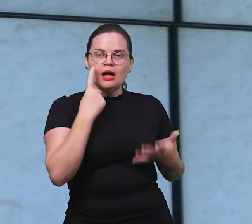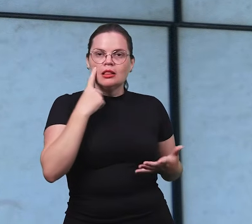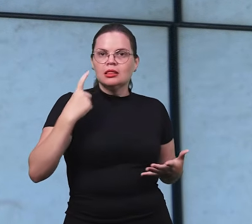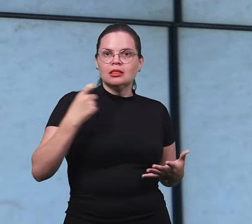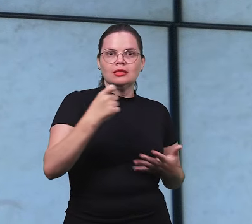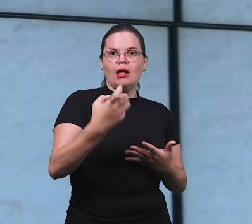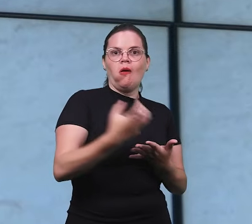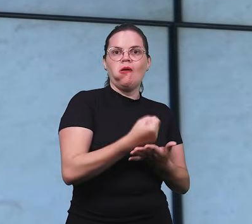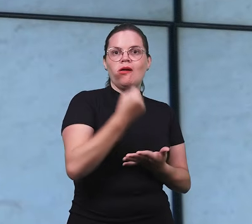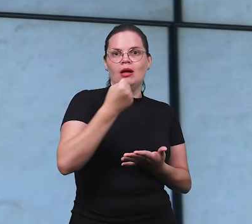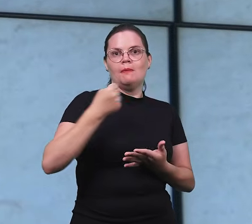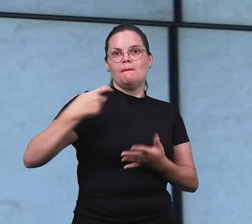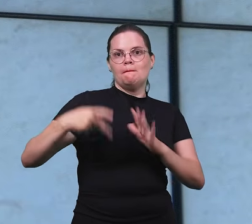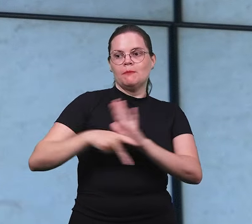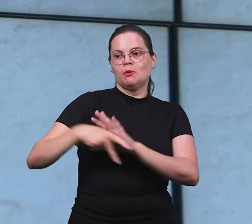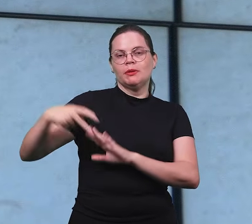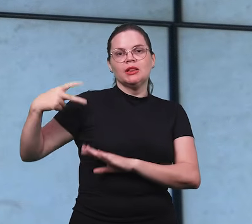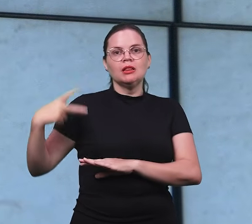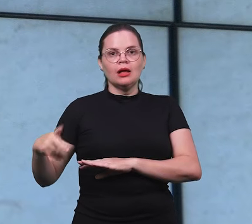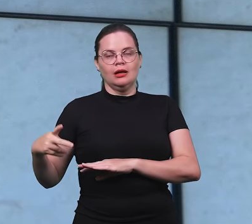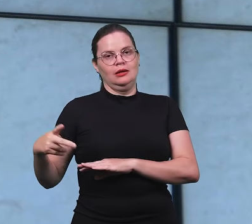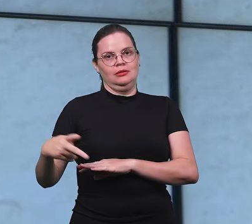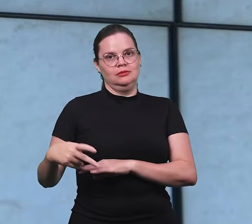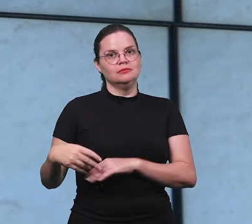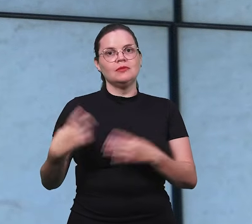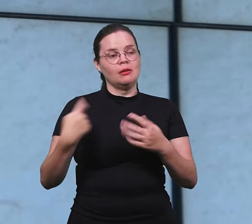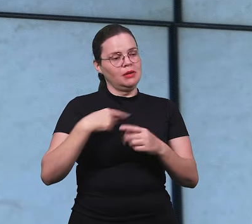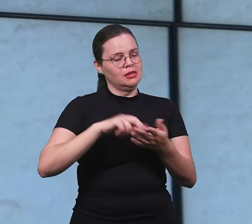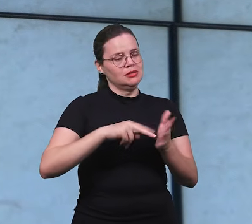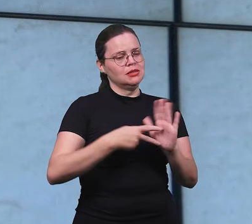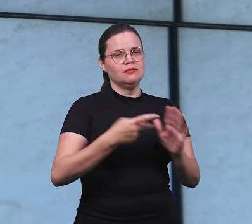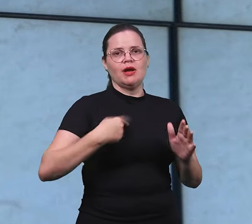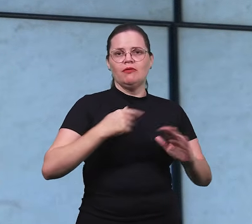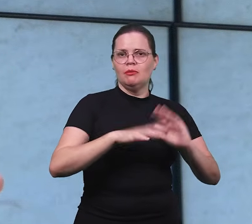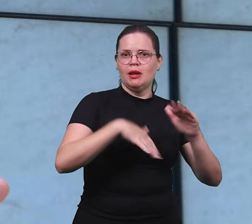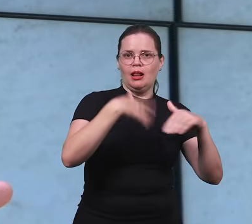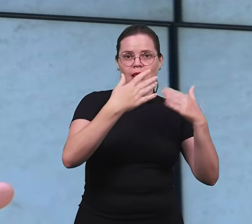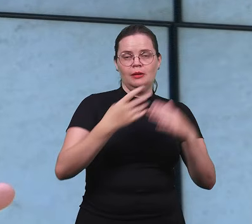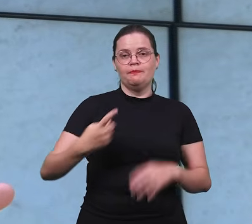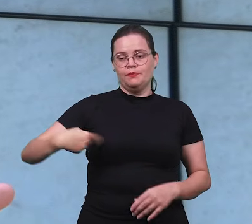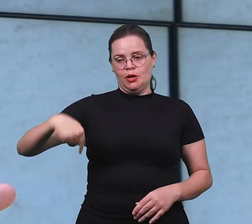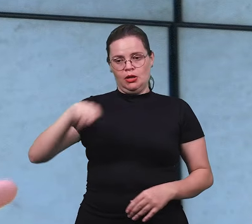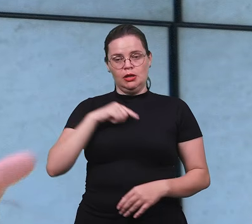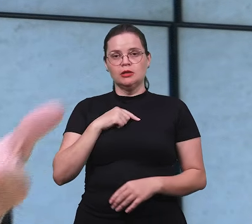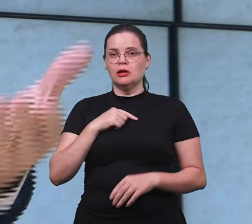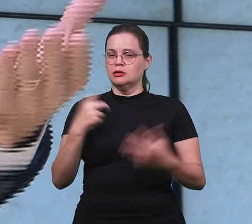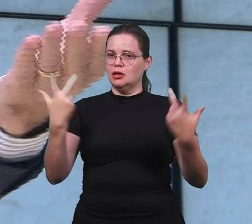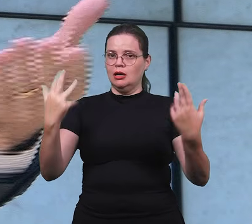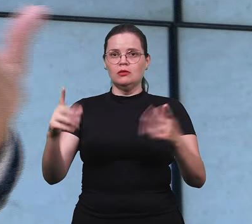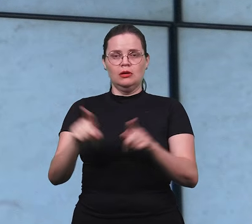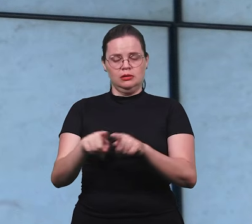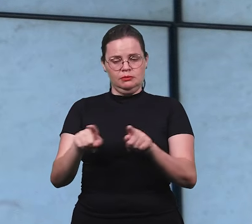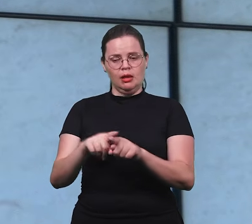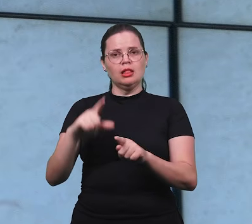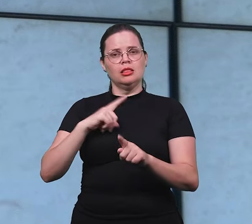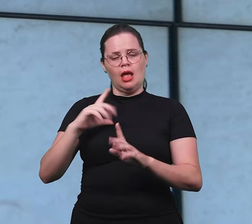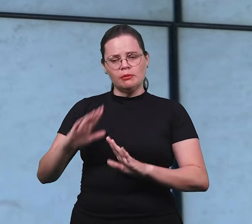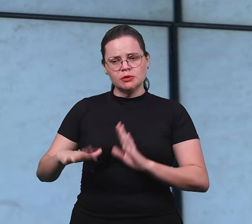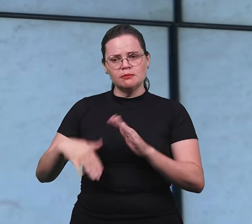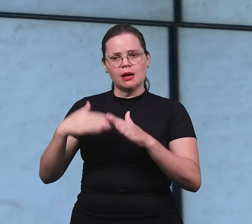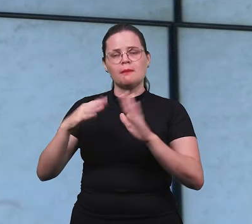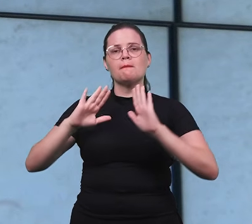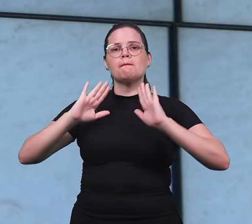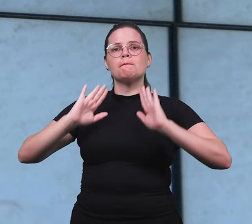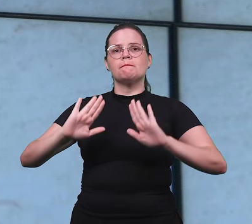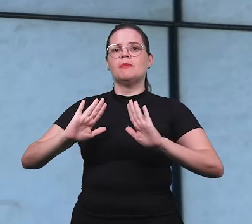de prosperidade. E nós temos as nossas vinhas que o Senhor nos deu. É verdade. Agora, a sustentação é nosso